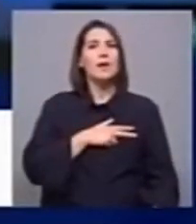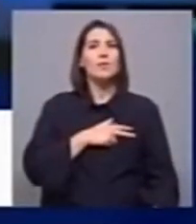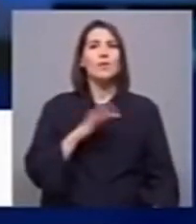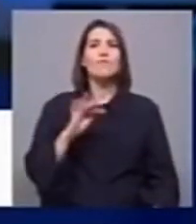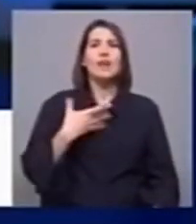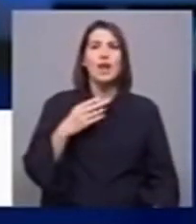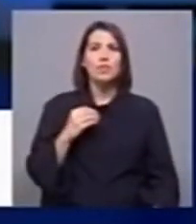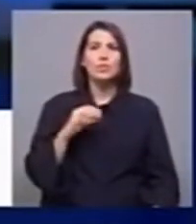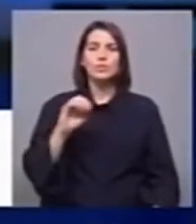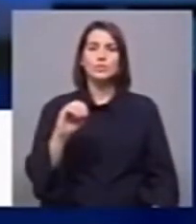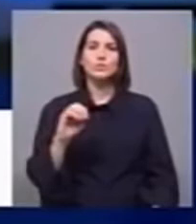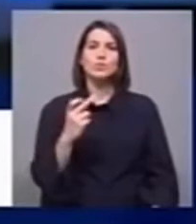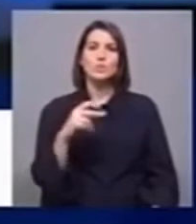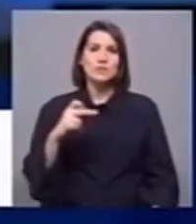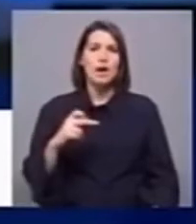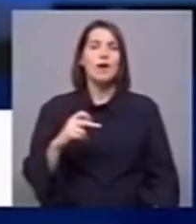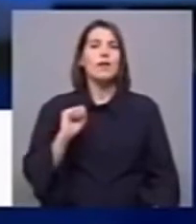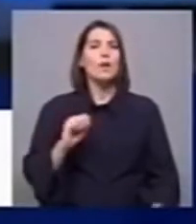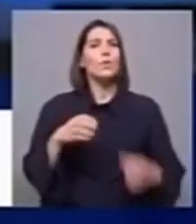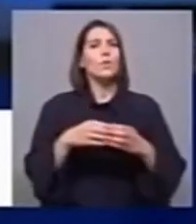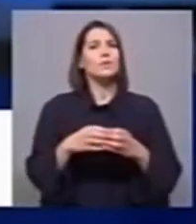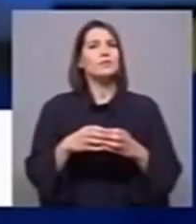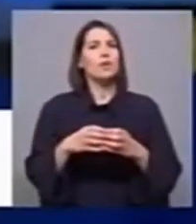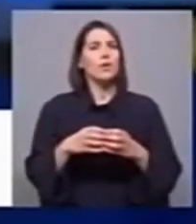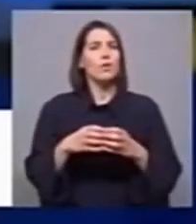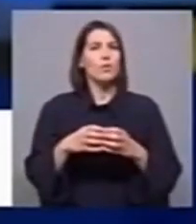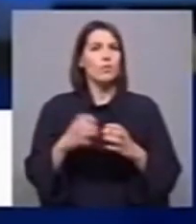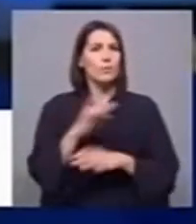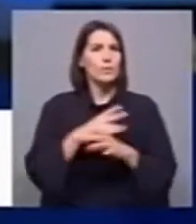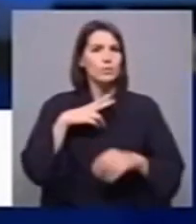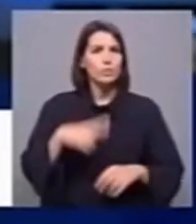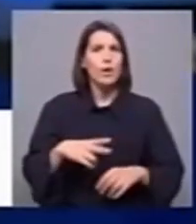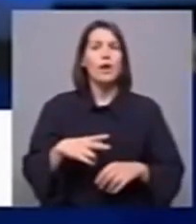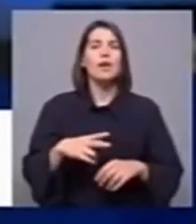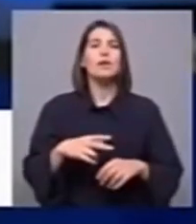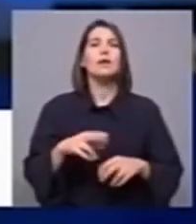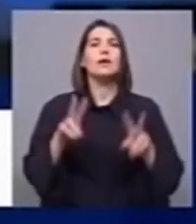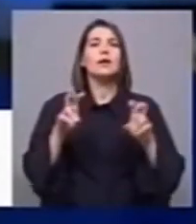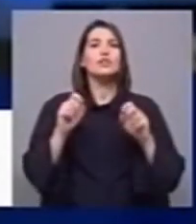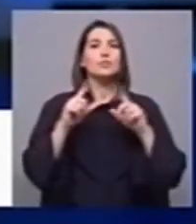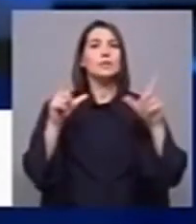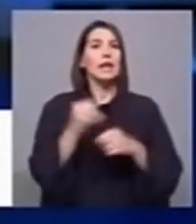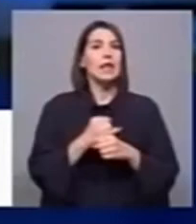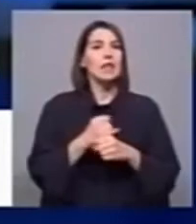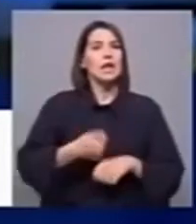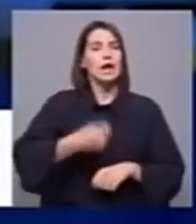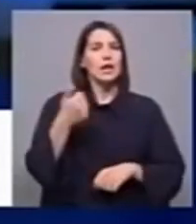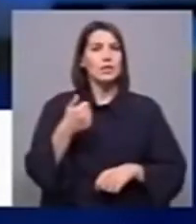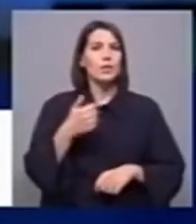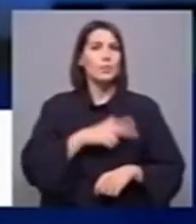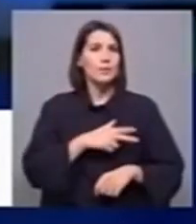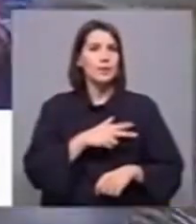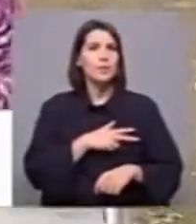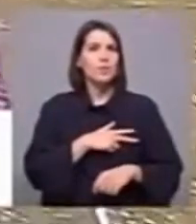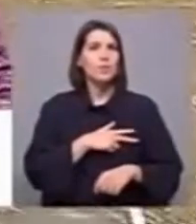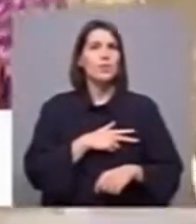pela representação da comissão europeia em Portugal a reportagem O Despertar da Ilha venceu na categoria de média nacional